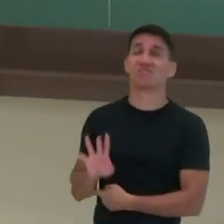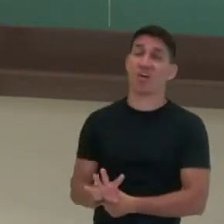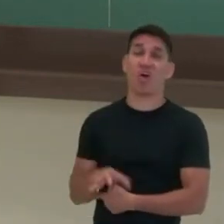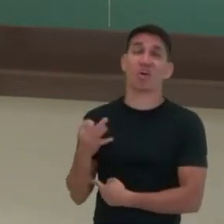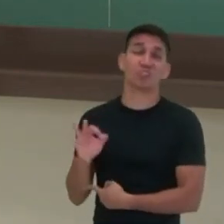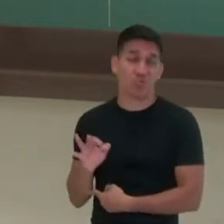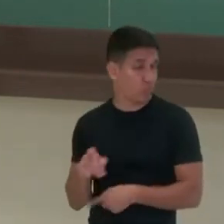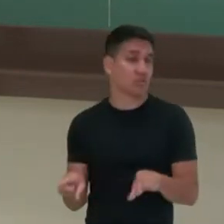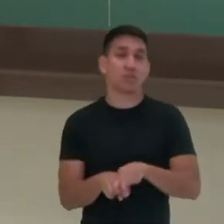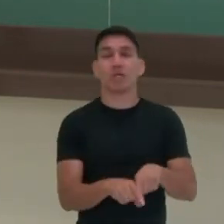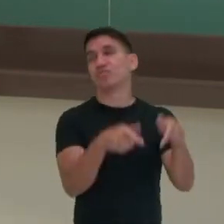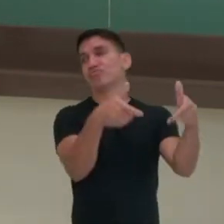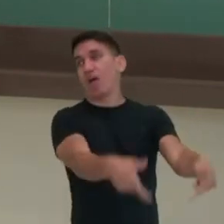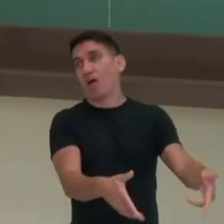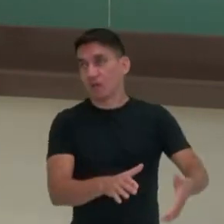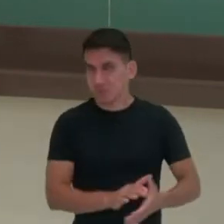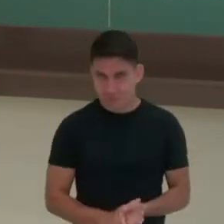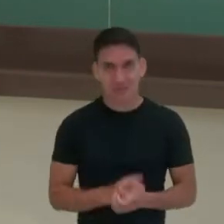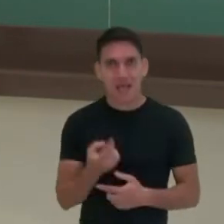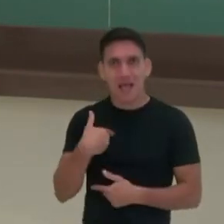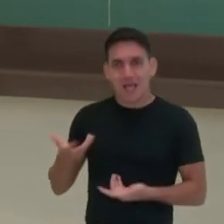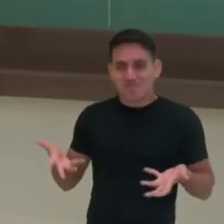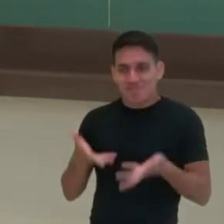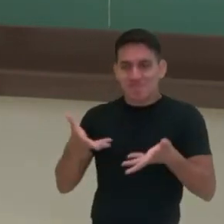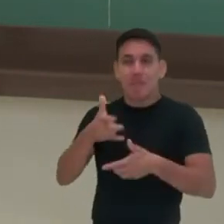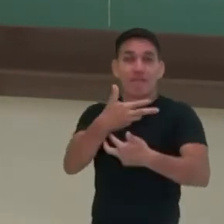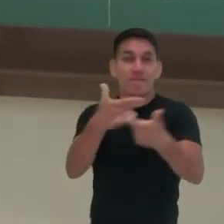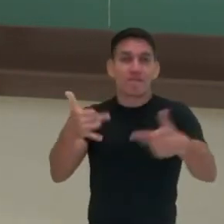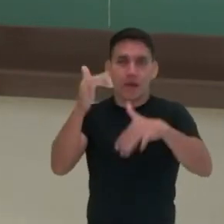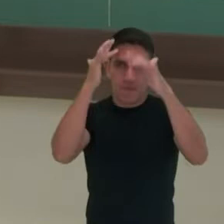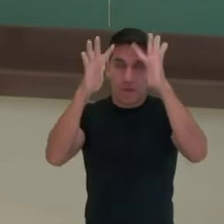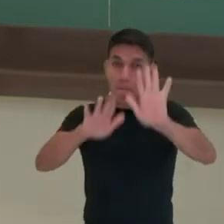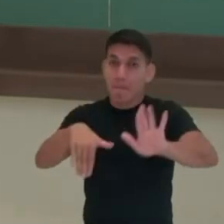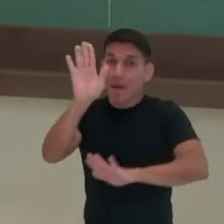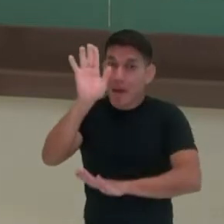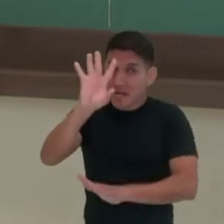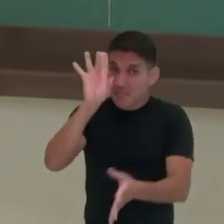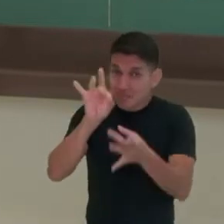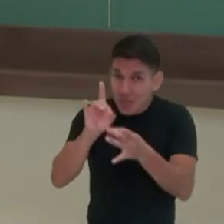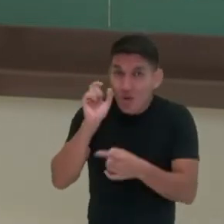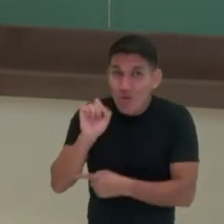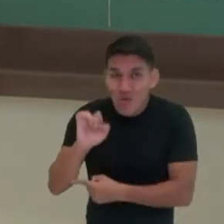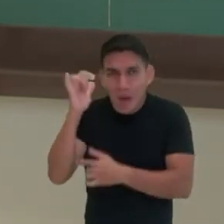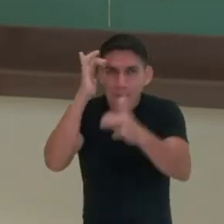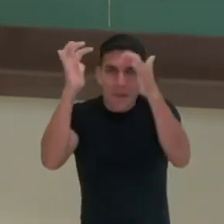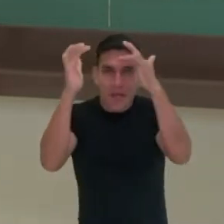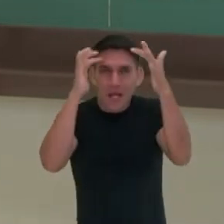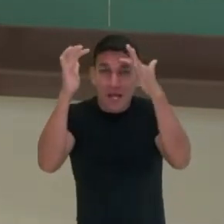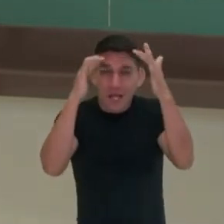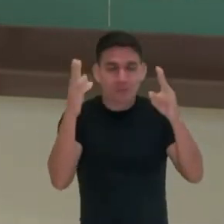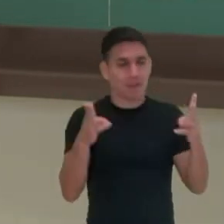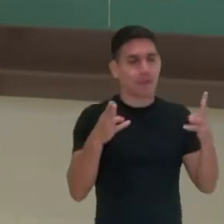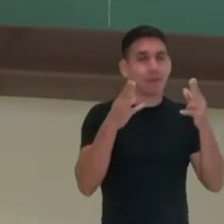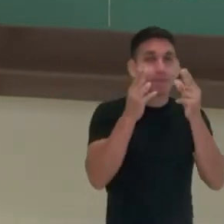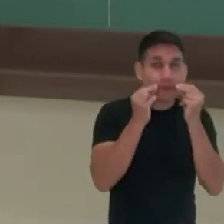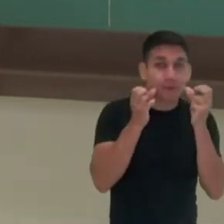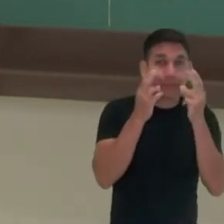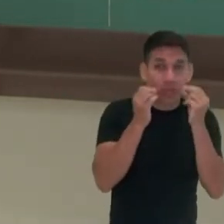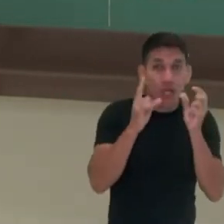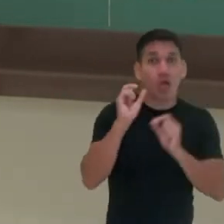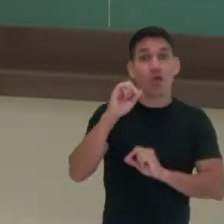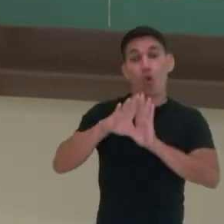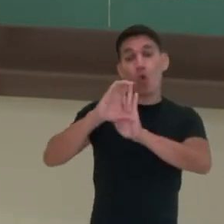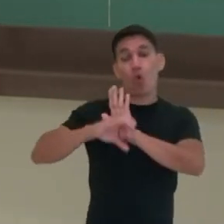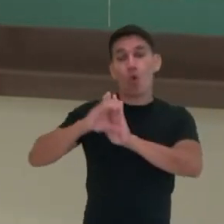e no tédio. Inspira muitos filósofos, mas especialmente o pensamento de Nietzsche. E o conceito